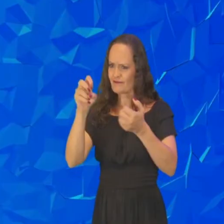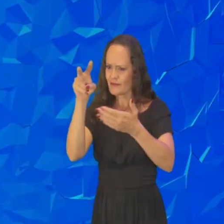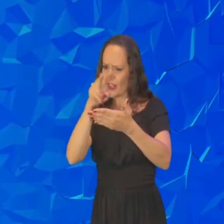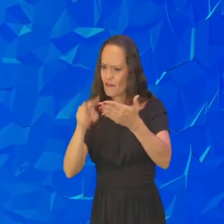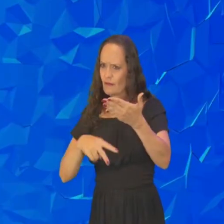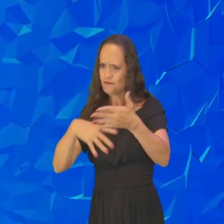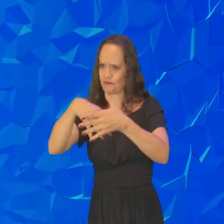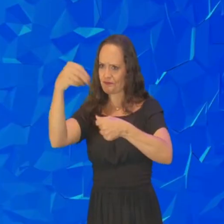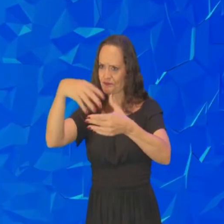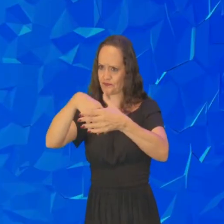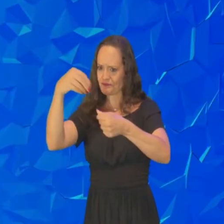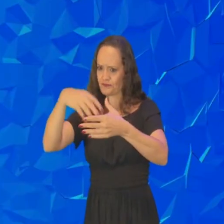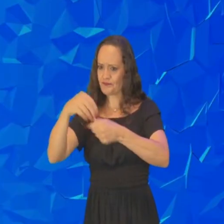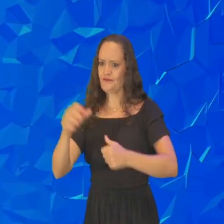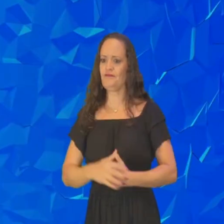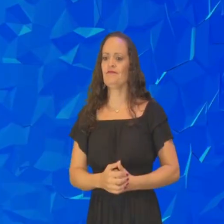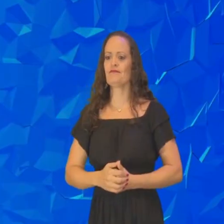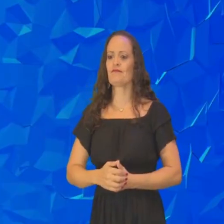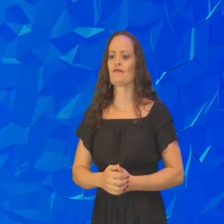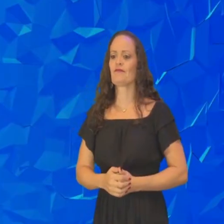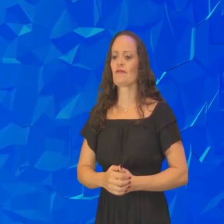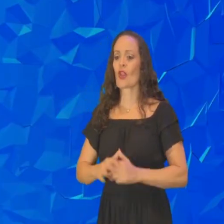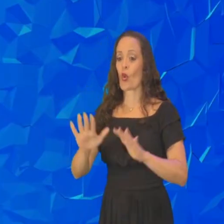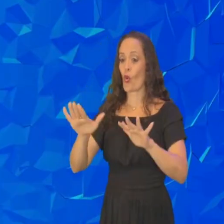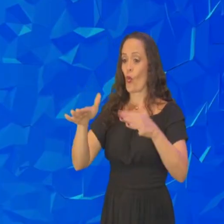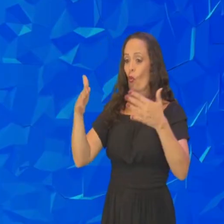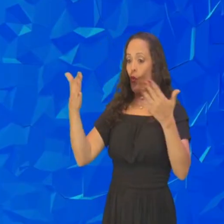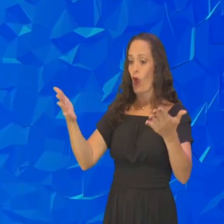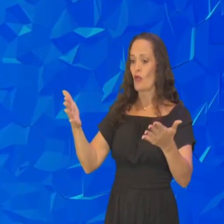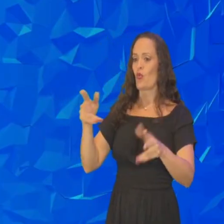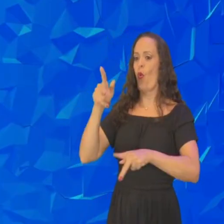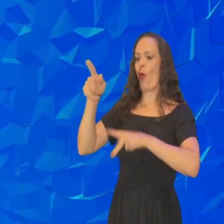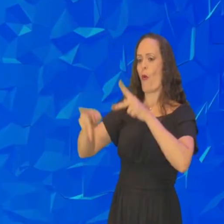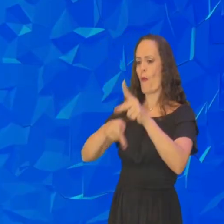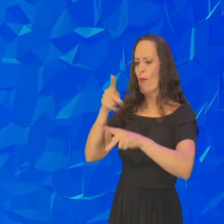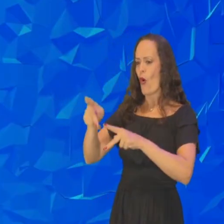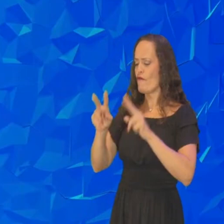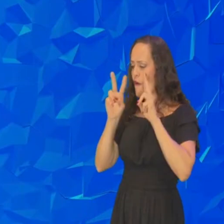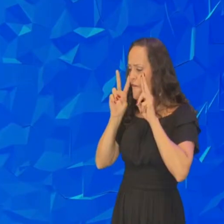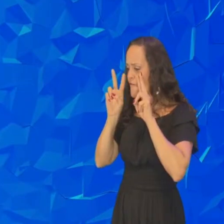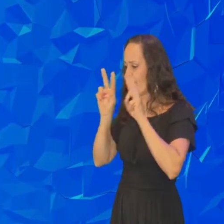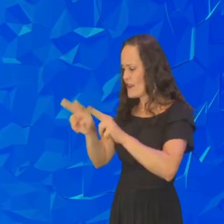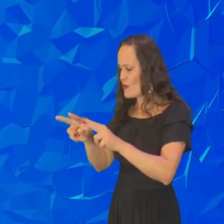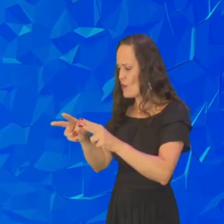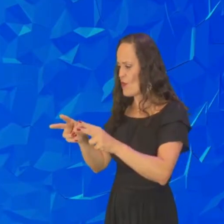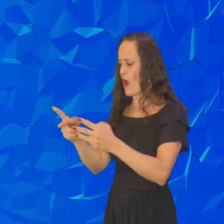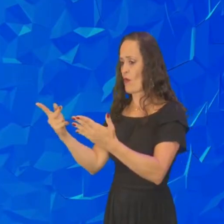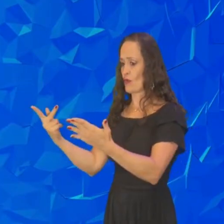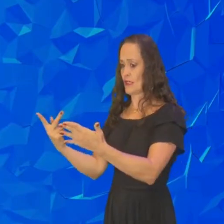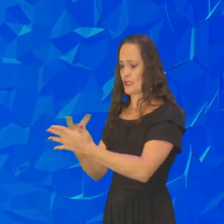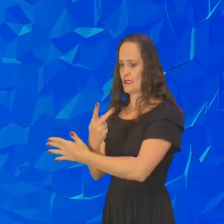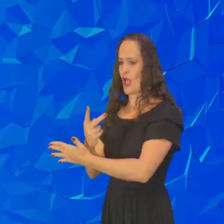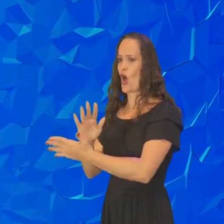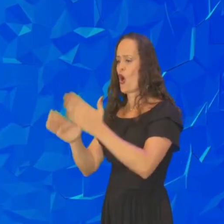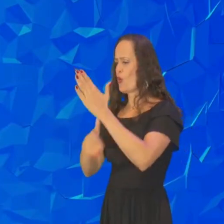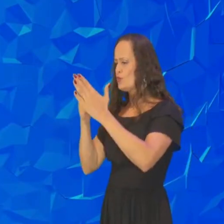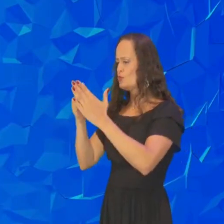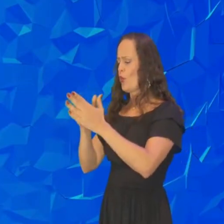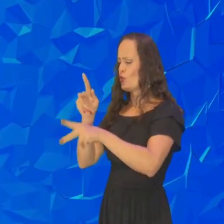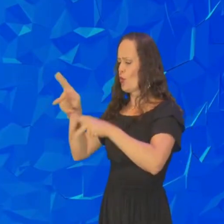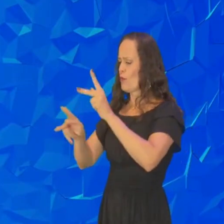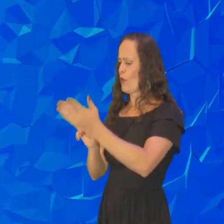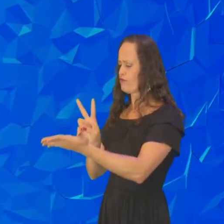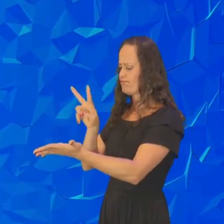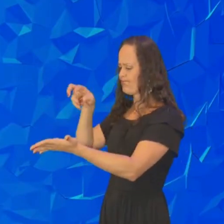verso 39? Vamos lá? Quando o povo viu isso, todos se prostraram com